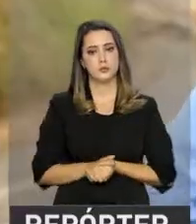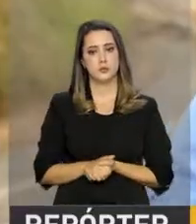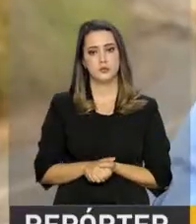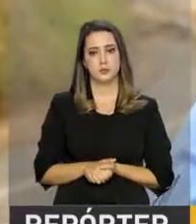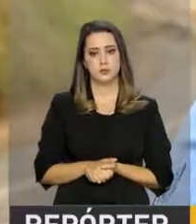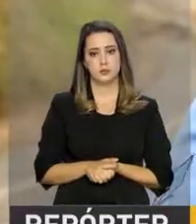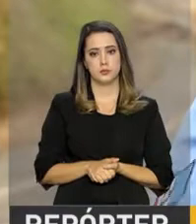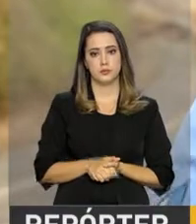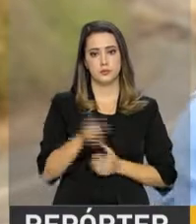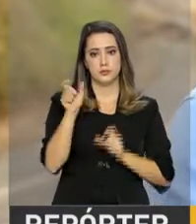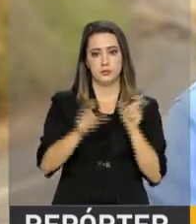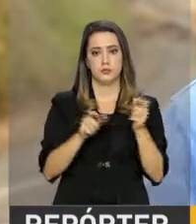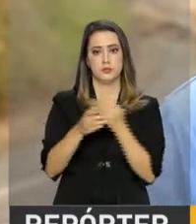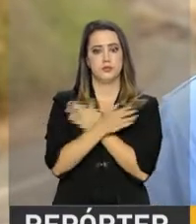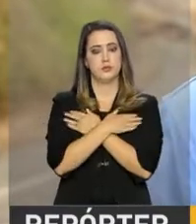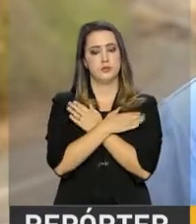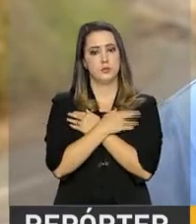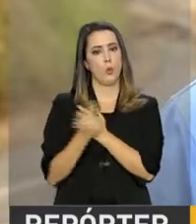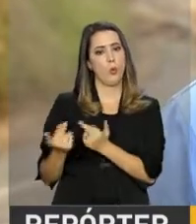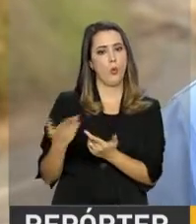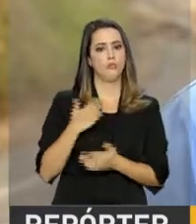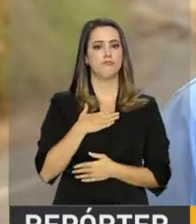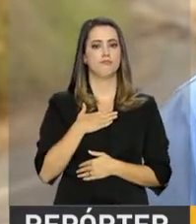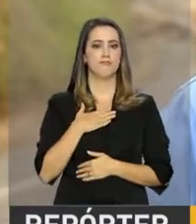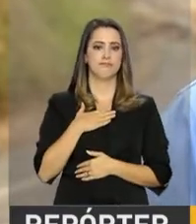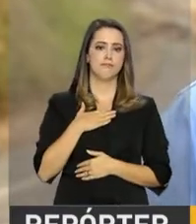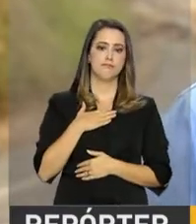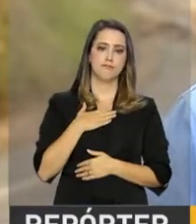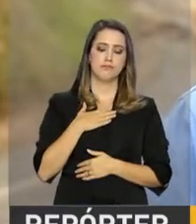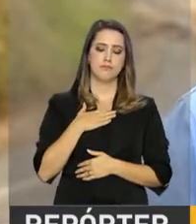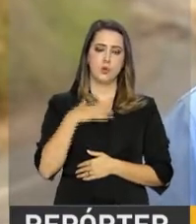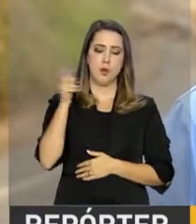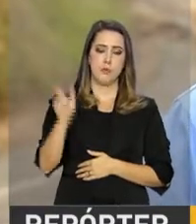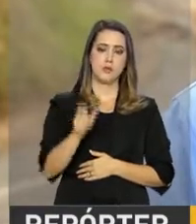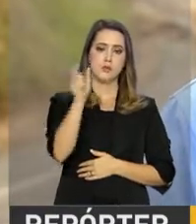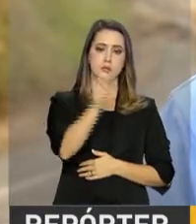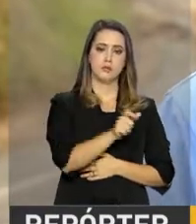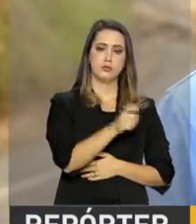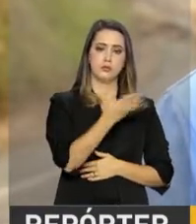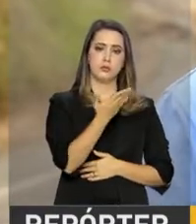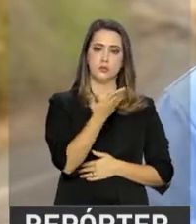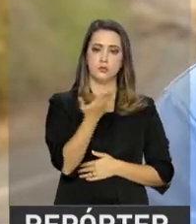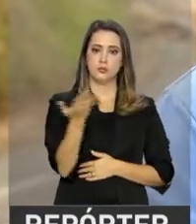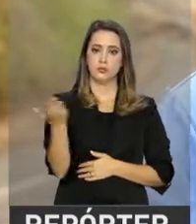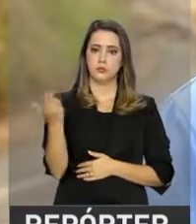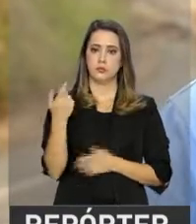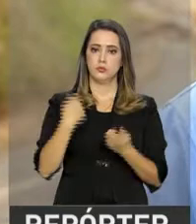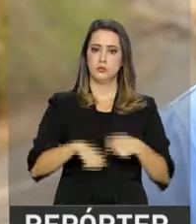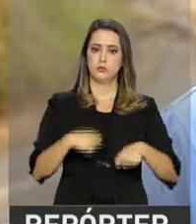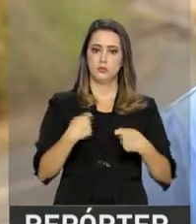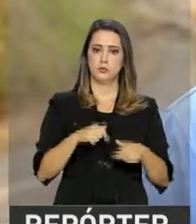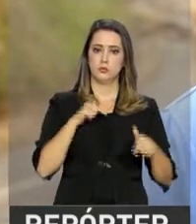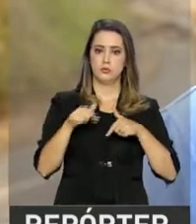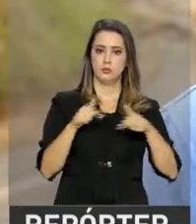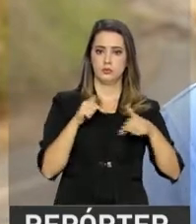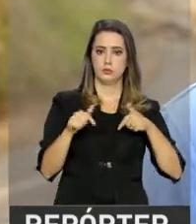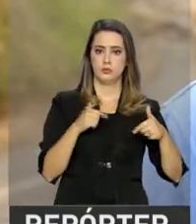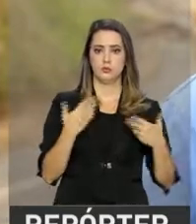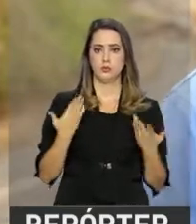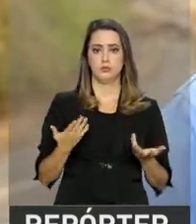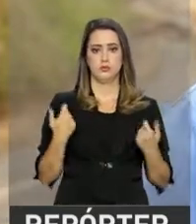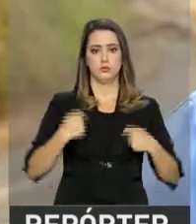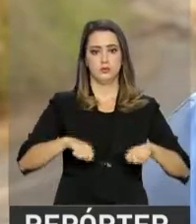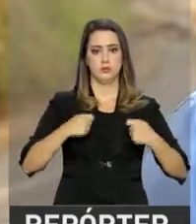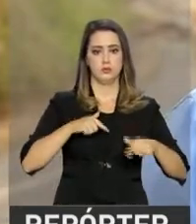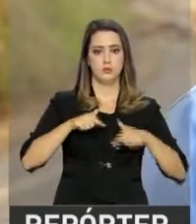Pessoas que estavam também desempregadas, igual a mim, pessoas que precisavam desse emprego,